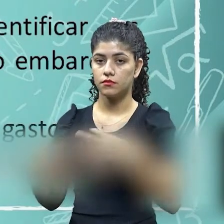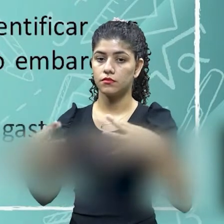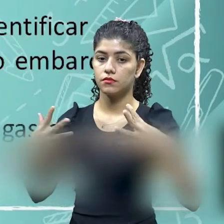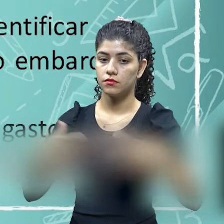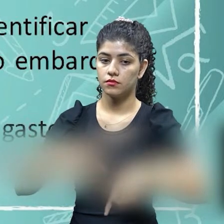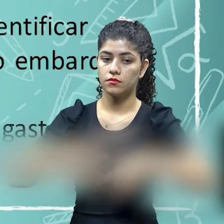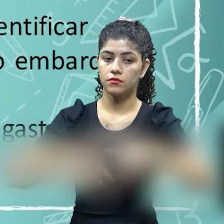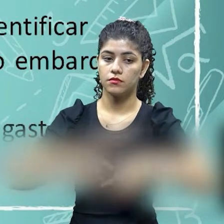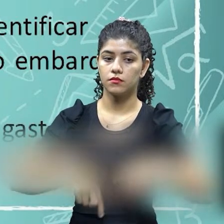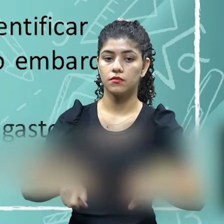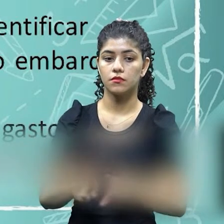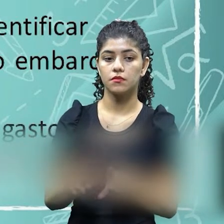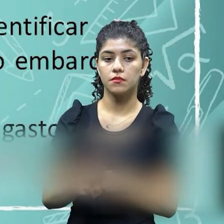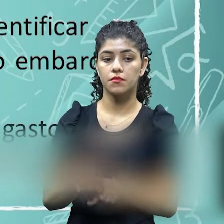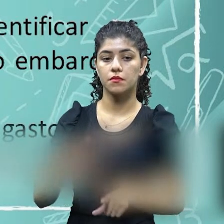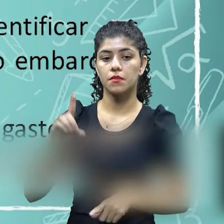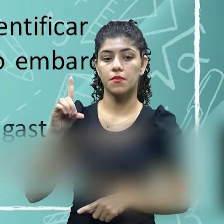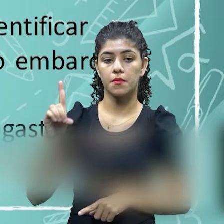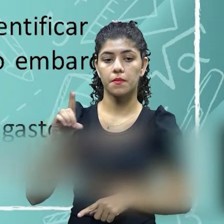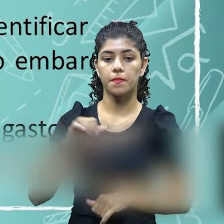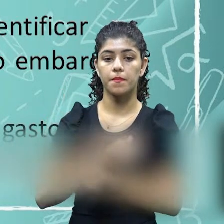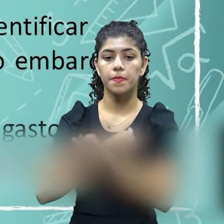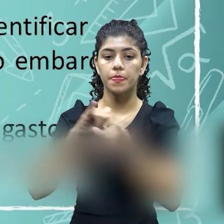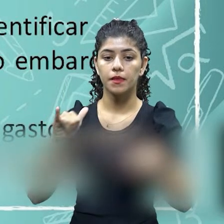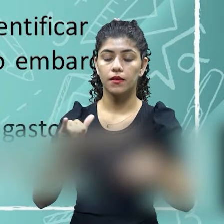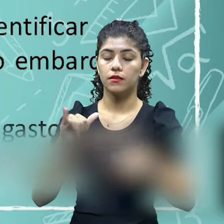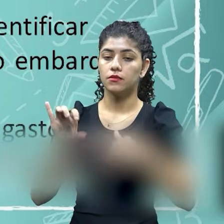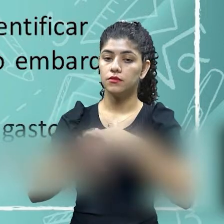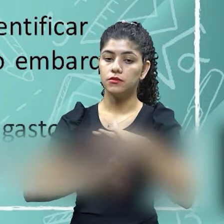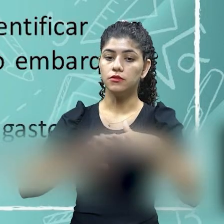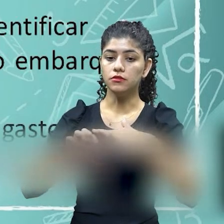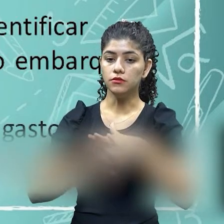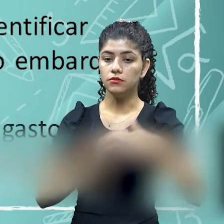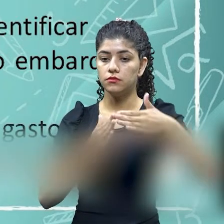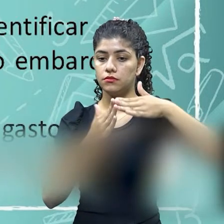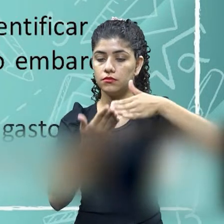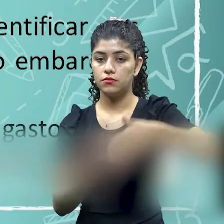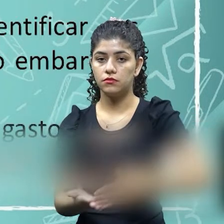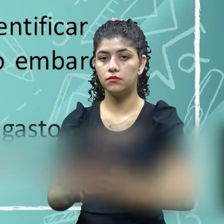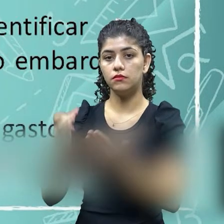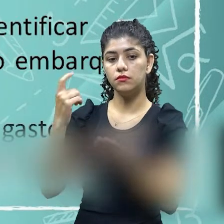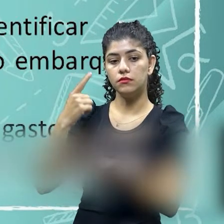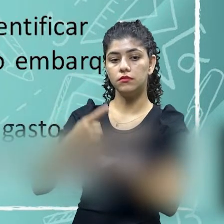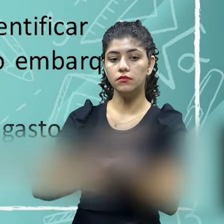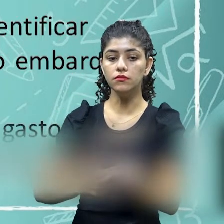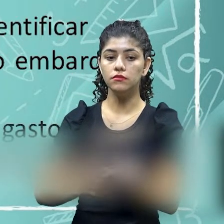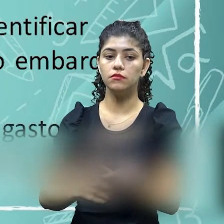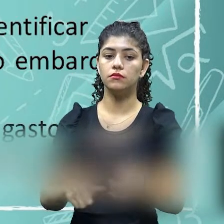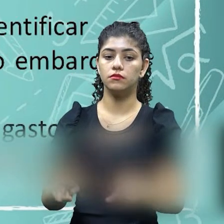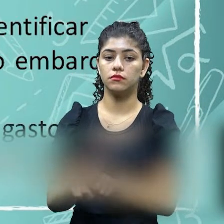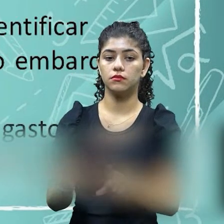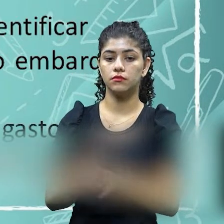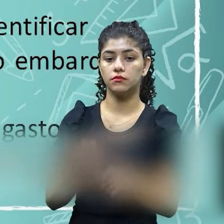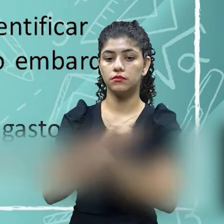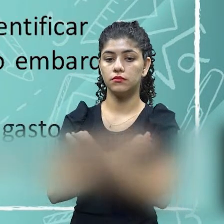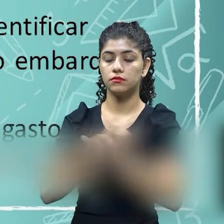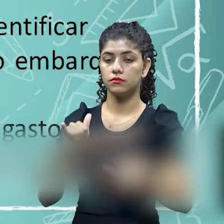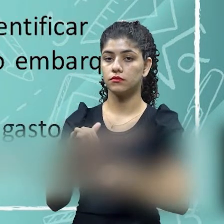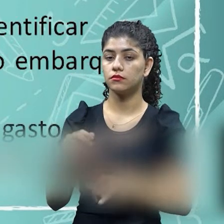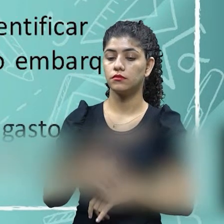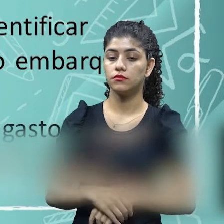O ponto D aqui, informações sobre a empresa de navegação contratada. Então, informações sobre a empresa que está fazendo a